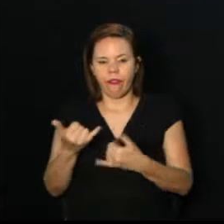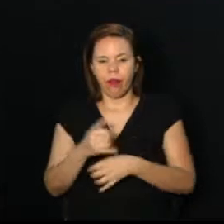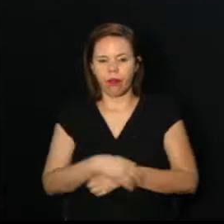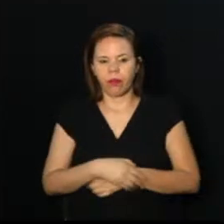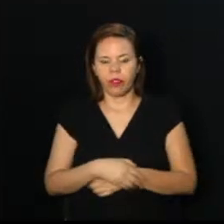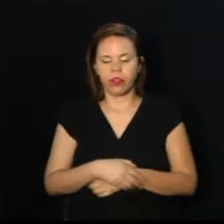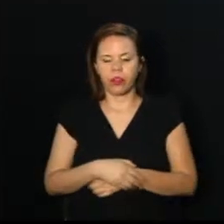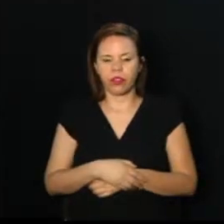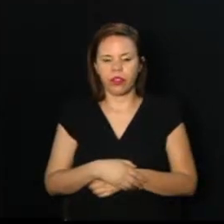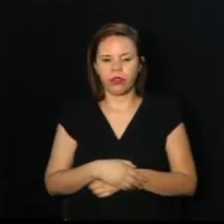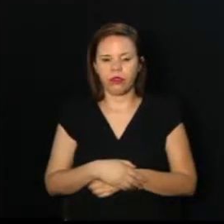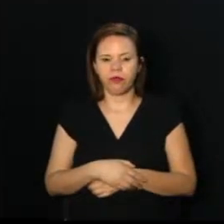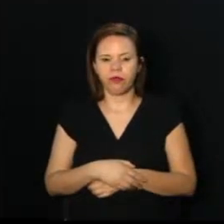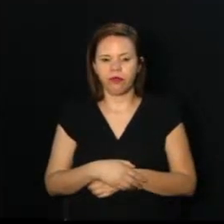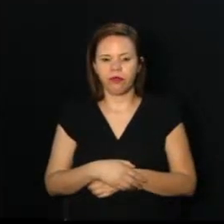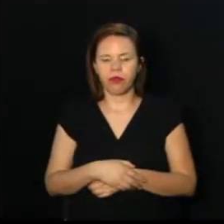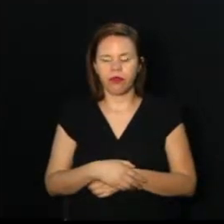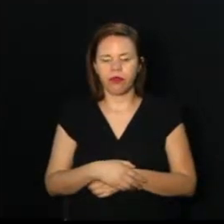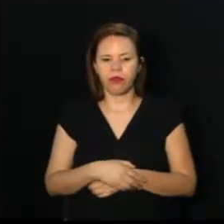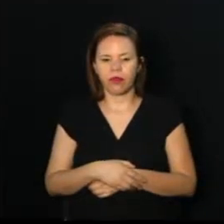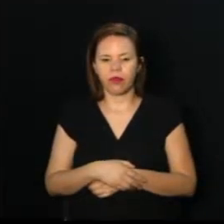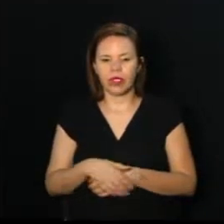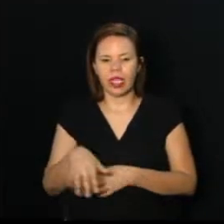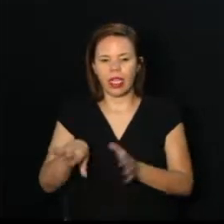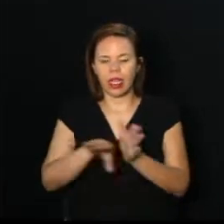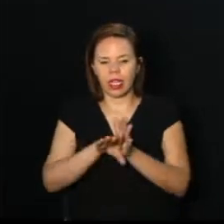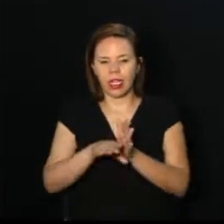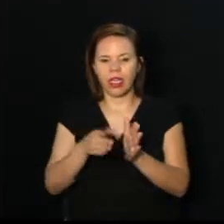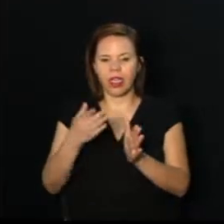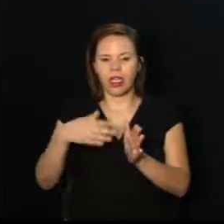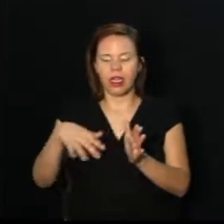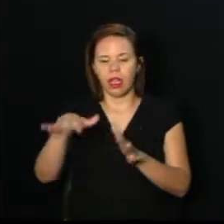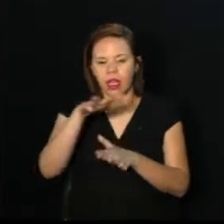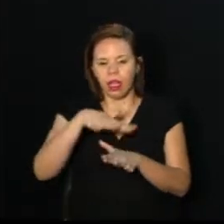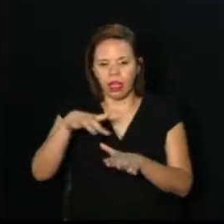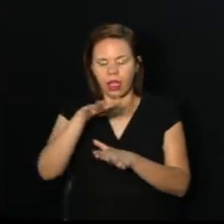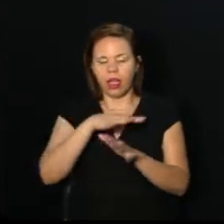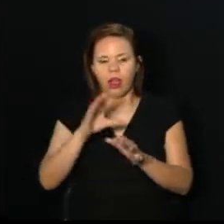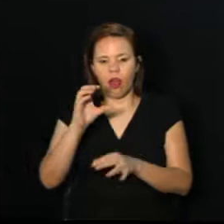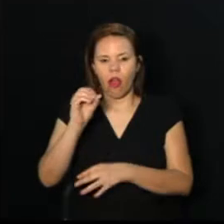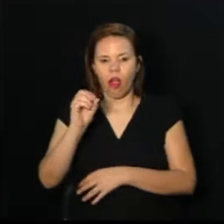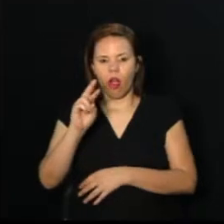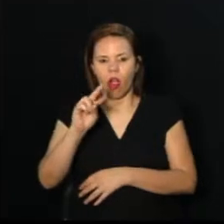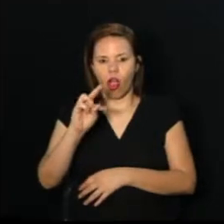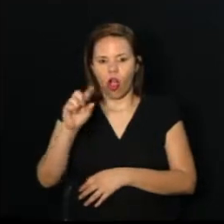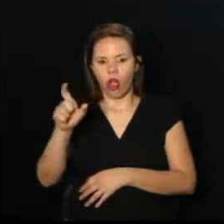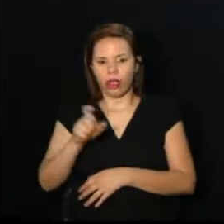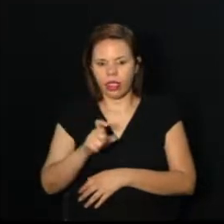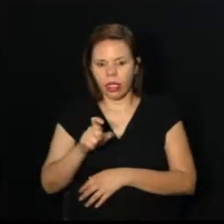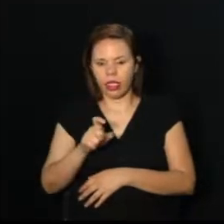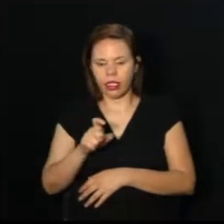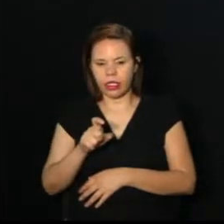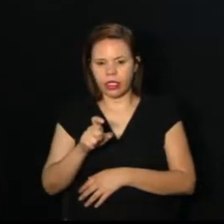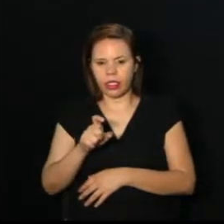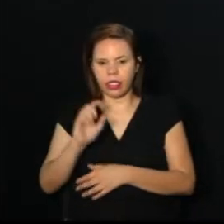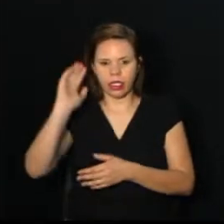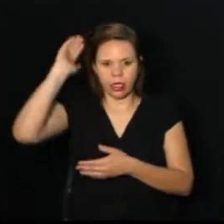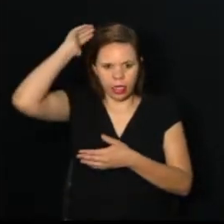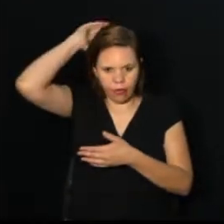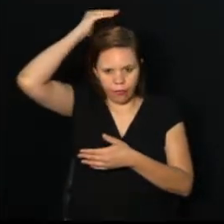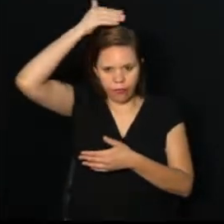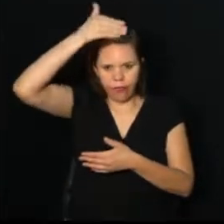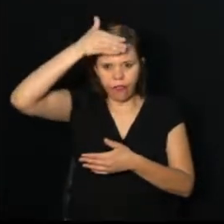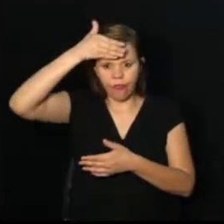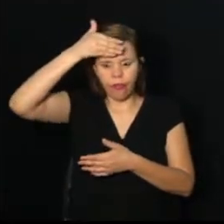vai chegar até áreas do córtex frontal, e daí